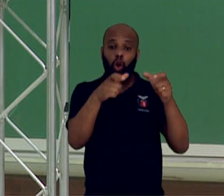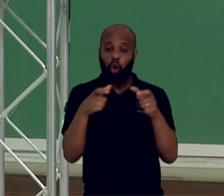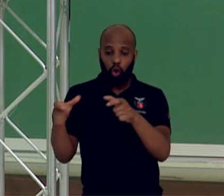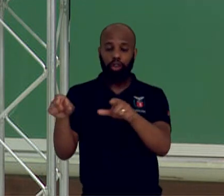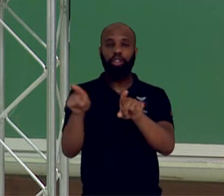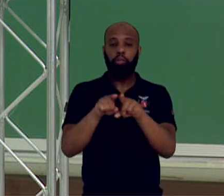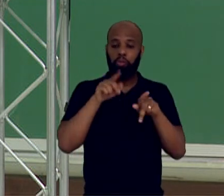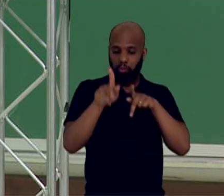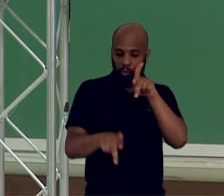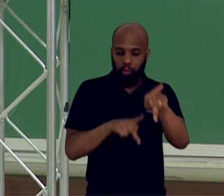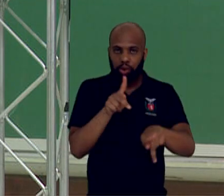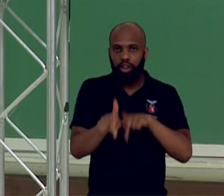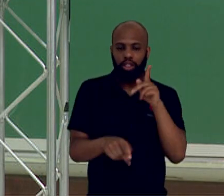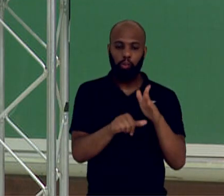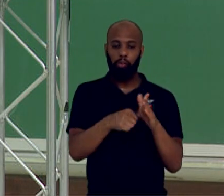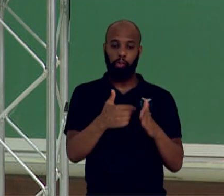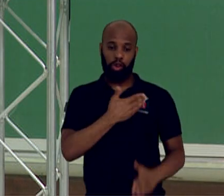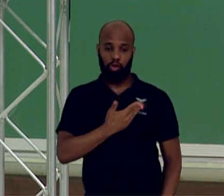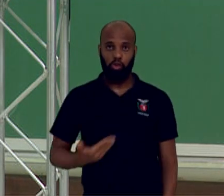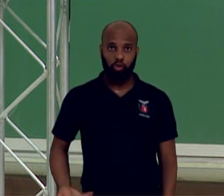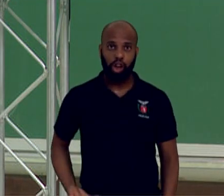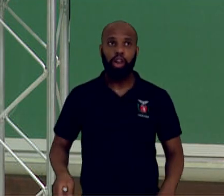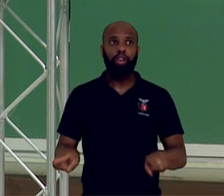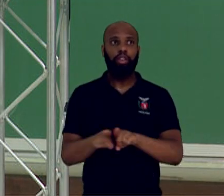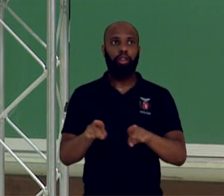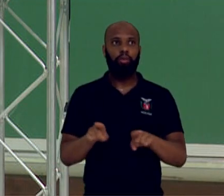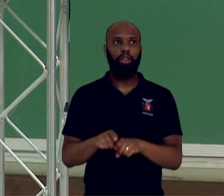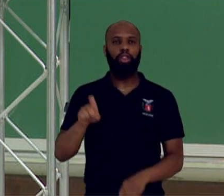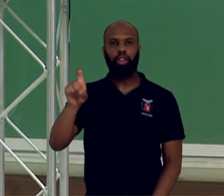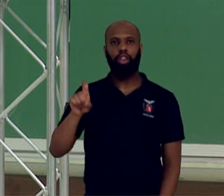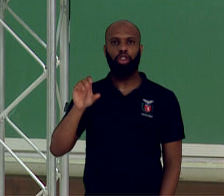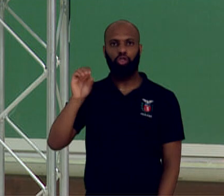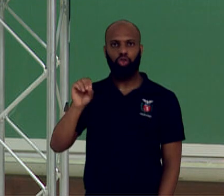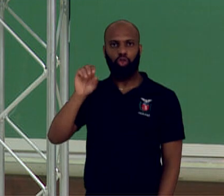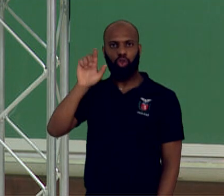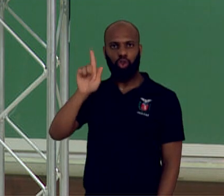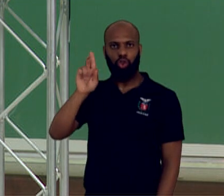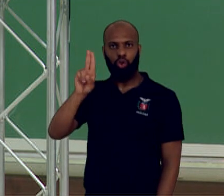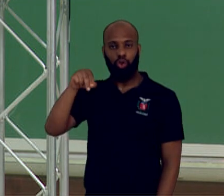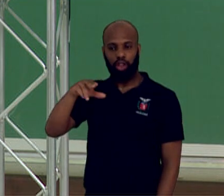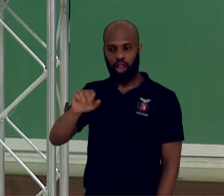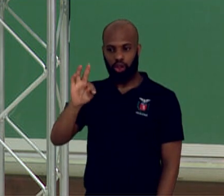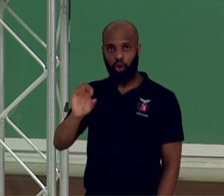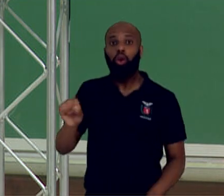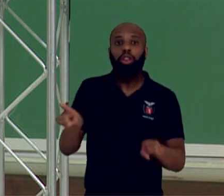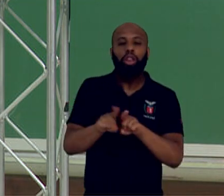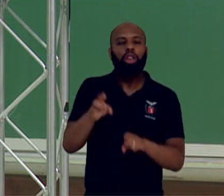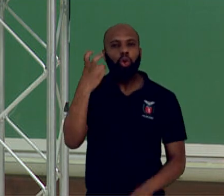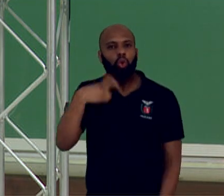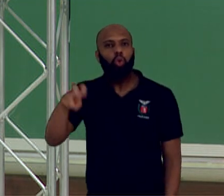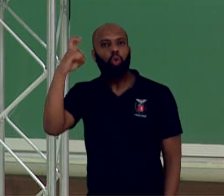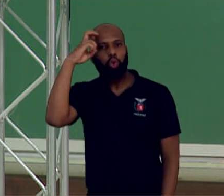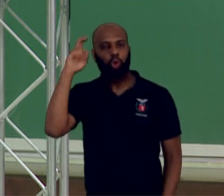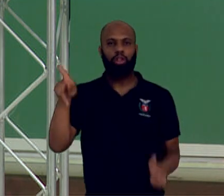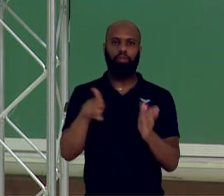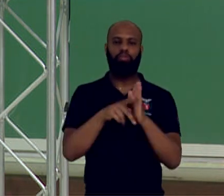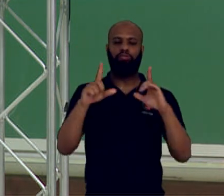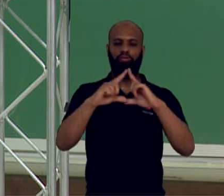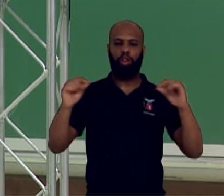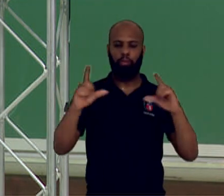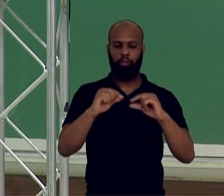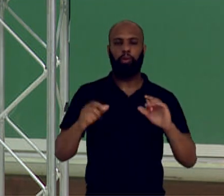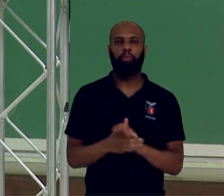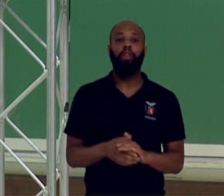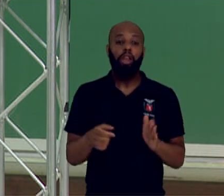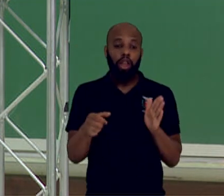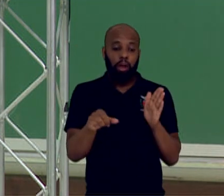localização, povoamento, primeiros governos, período shogunato, quem curte aí a história dos samurais, e um pouco da cultura do Japão. Primeira